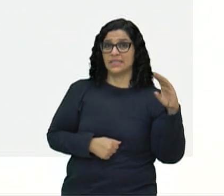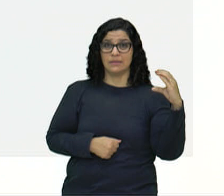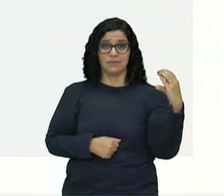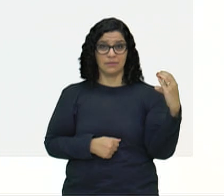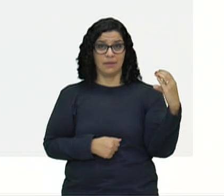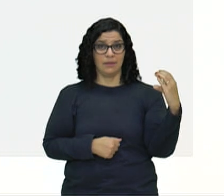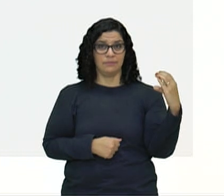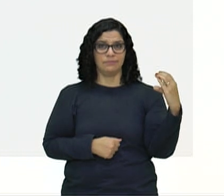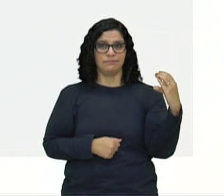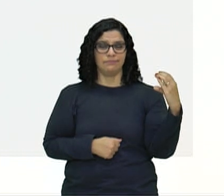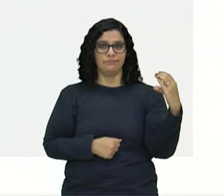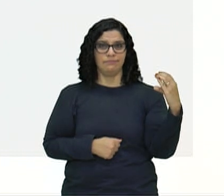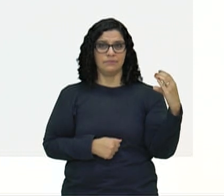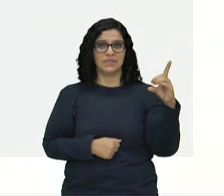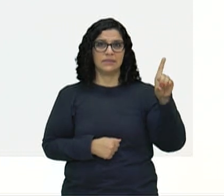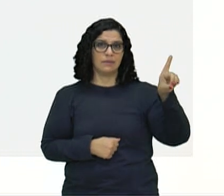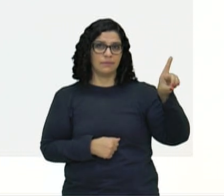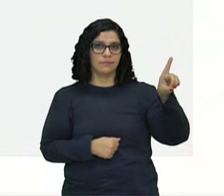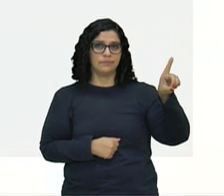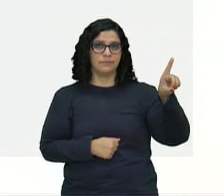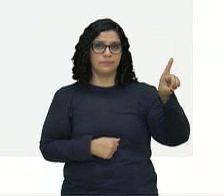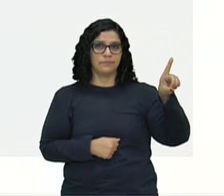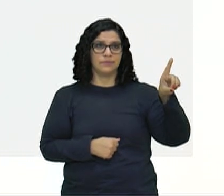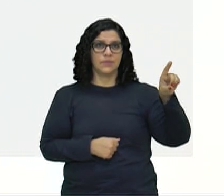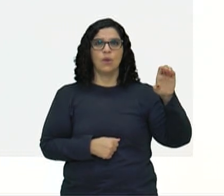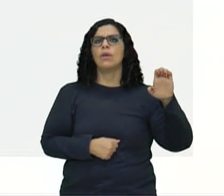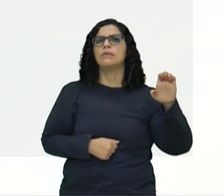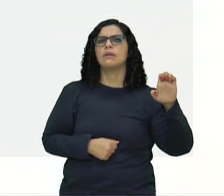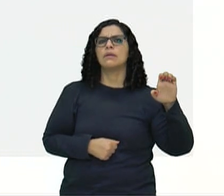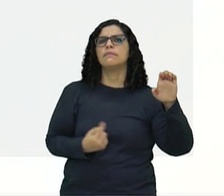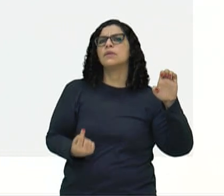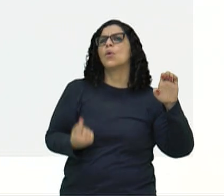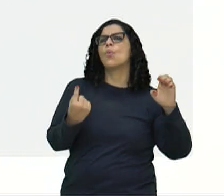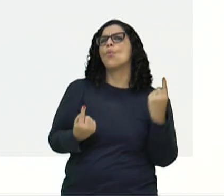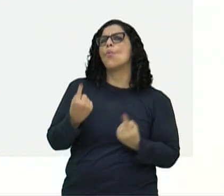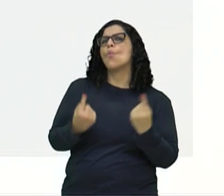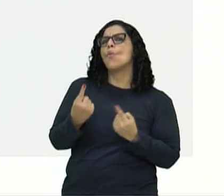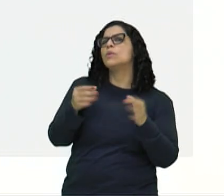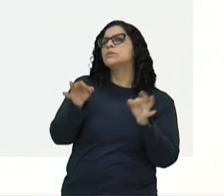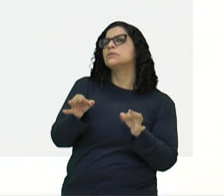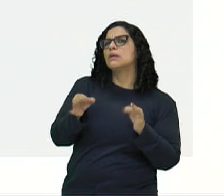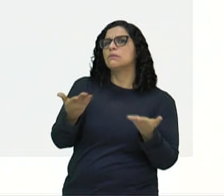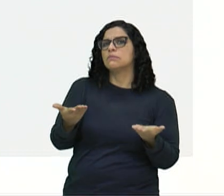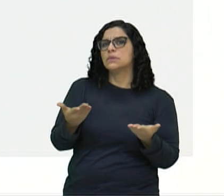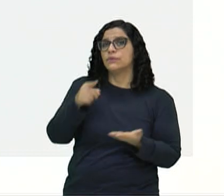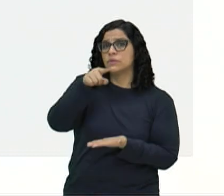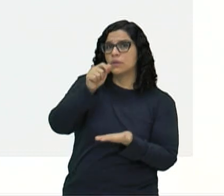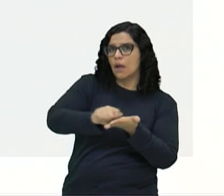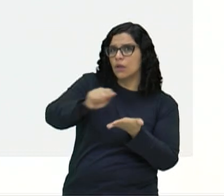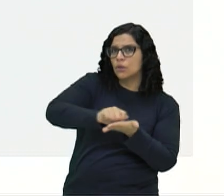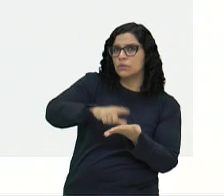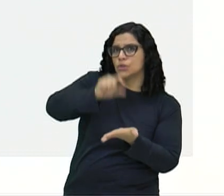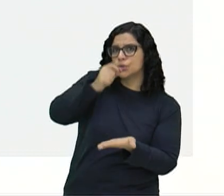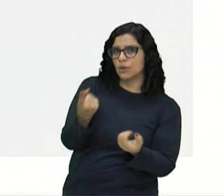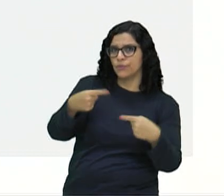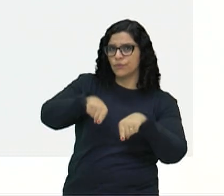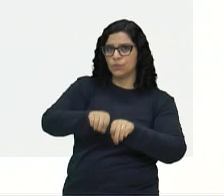C, glicosídica, letra D, complexa, ou letra E, fermentação lática. Anota e eu já venho.